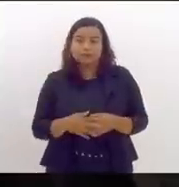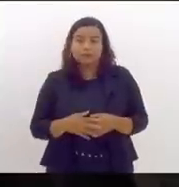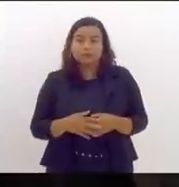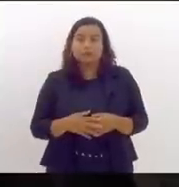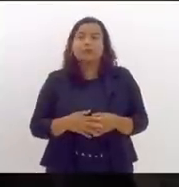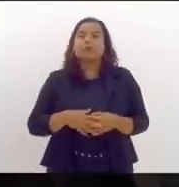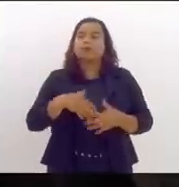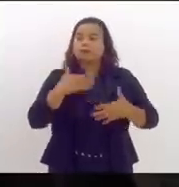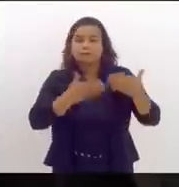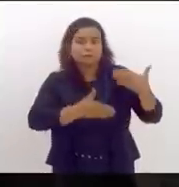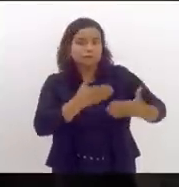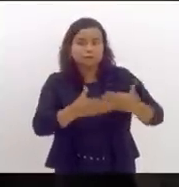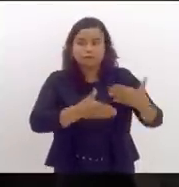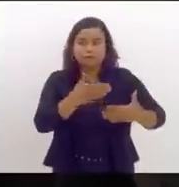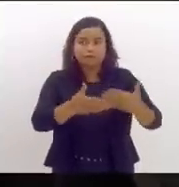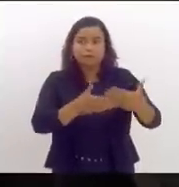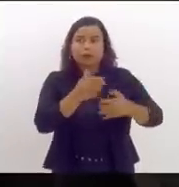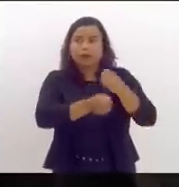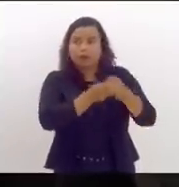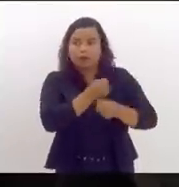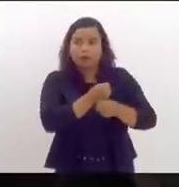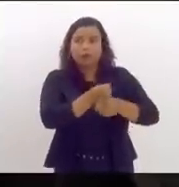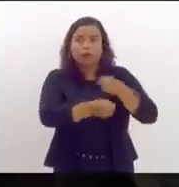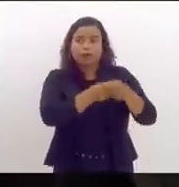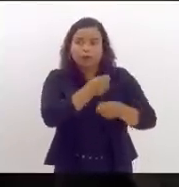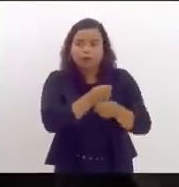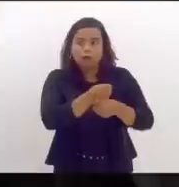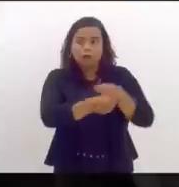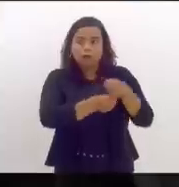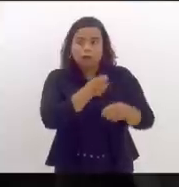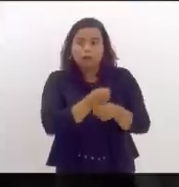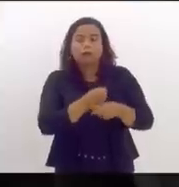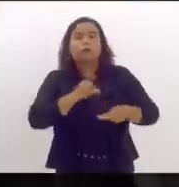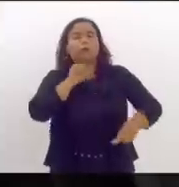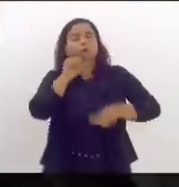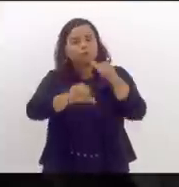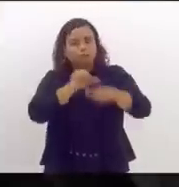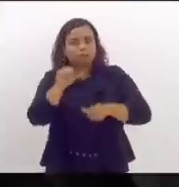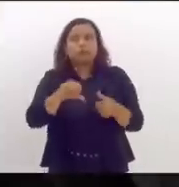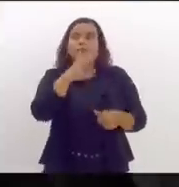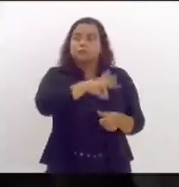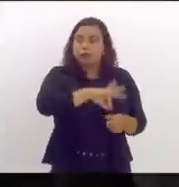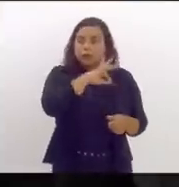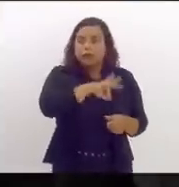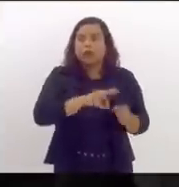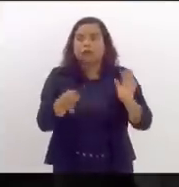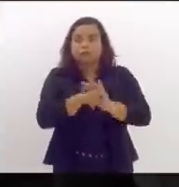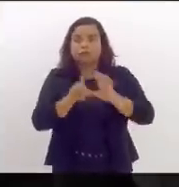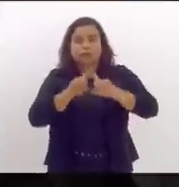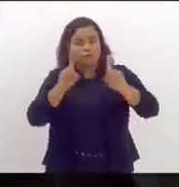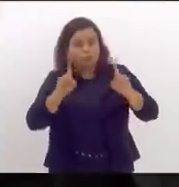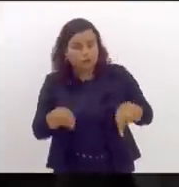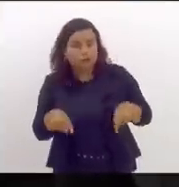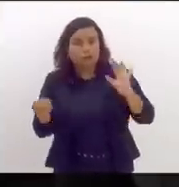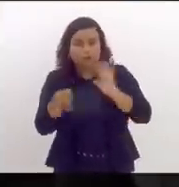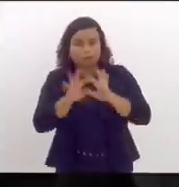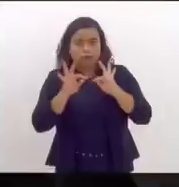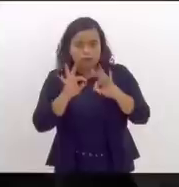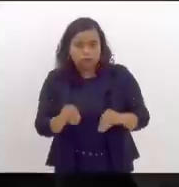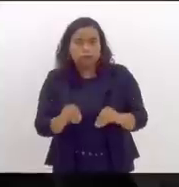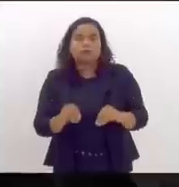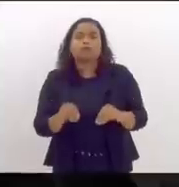a proceder anualmente a recomposição salarial dos Servidores